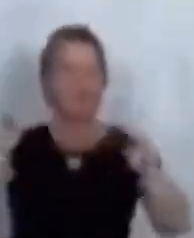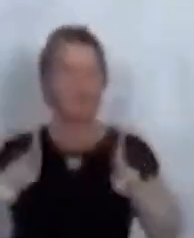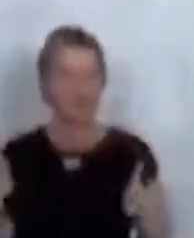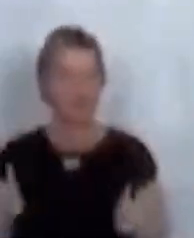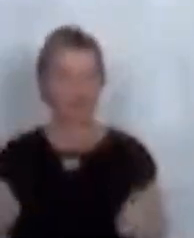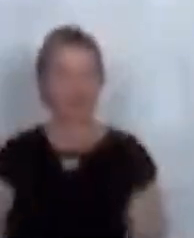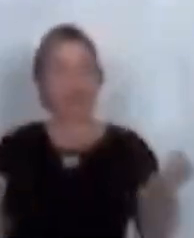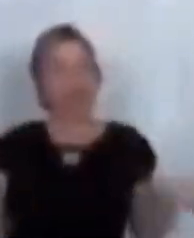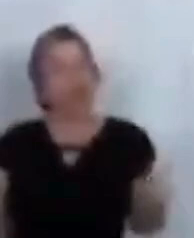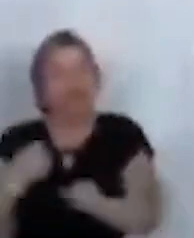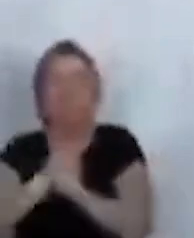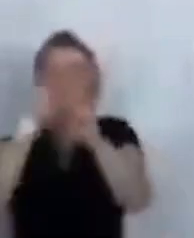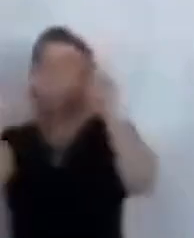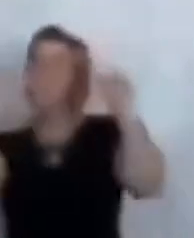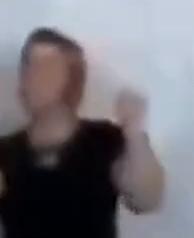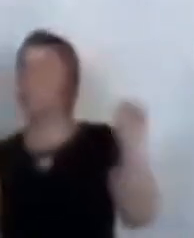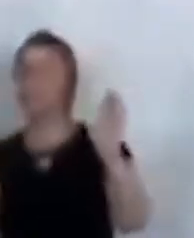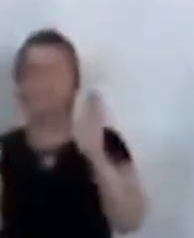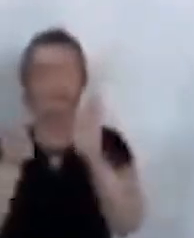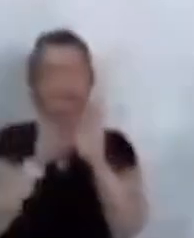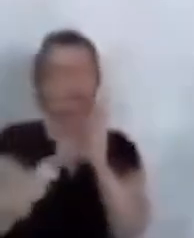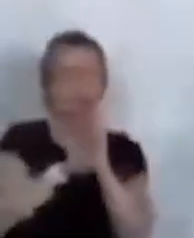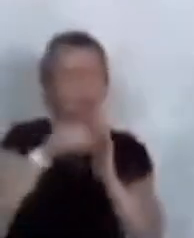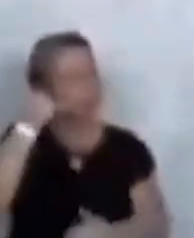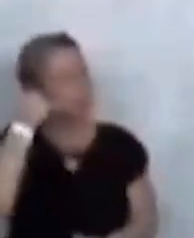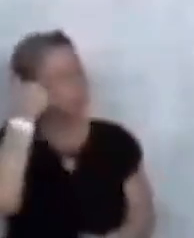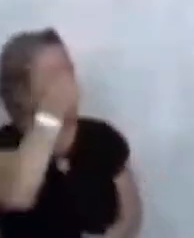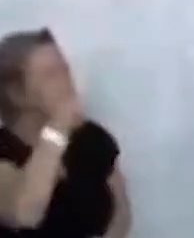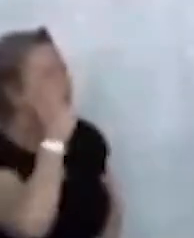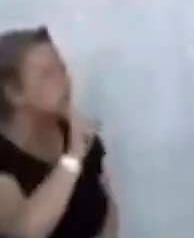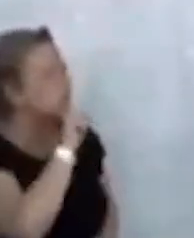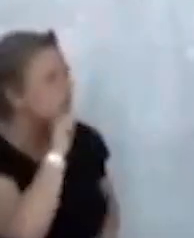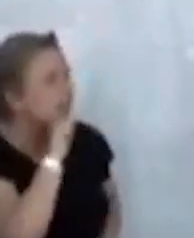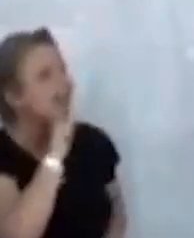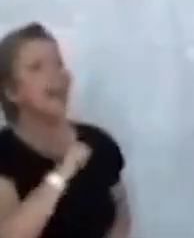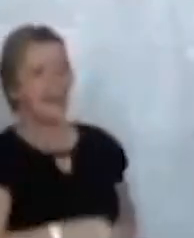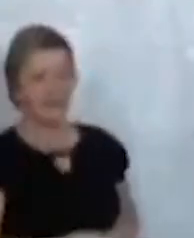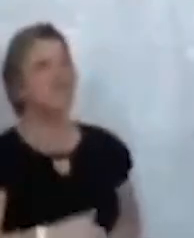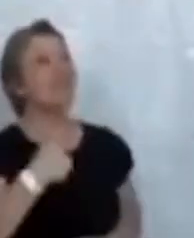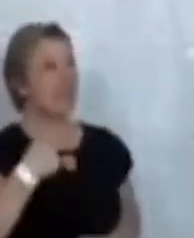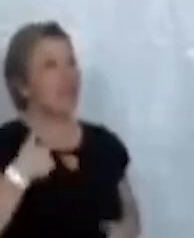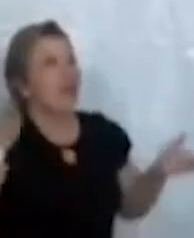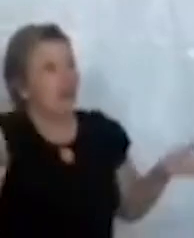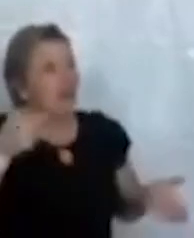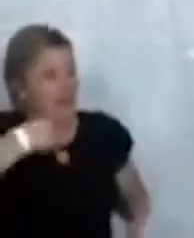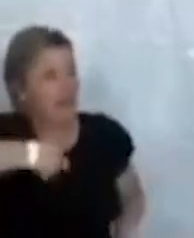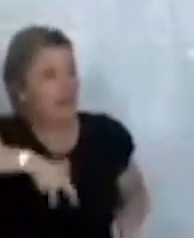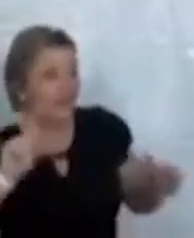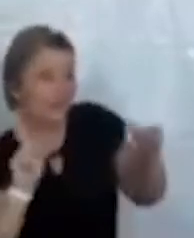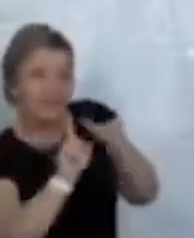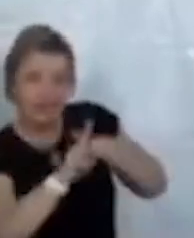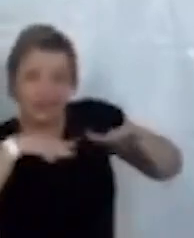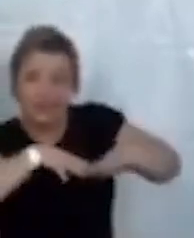aqui hoje pela manhã, eu liguei para minha mãe e falei: mãe, eu vou hoje participar da Marcha